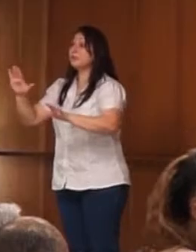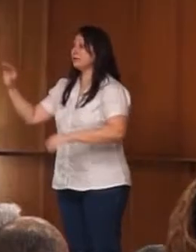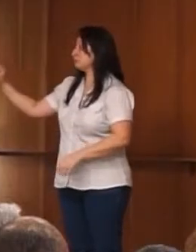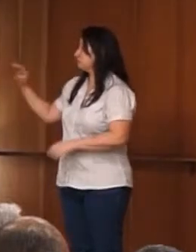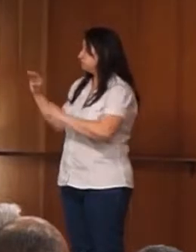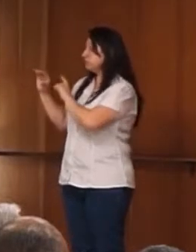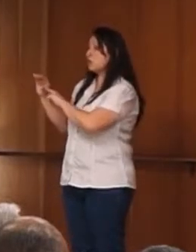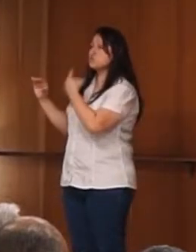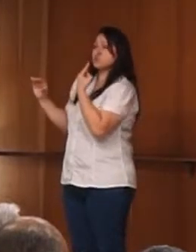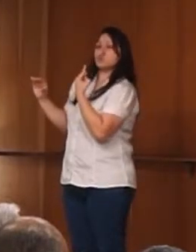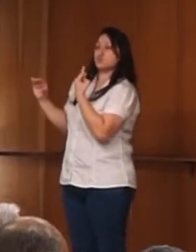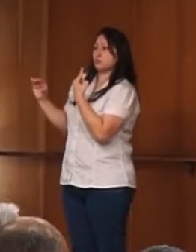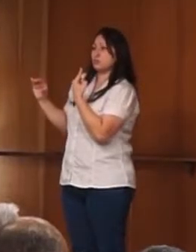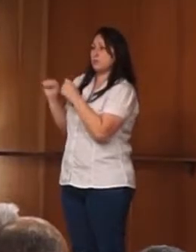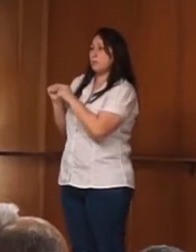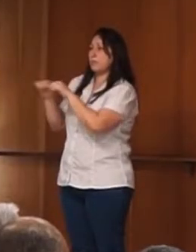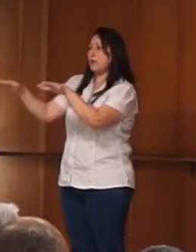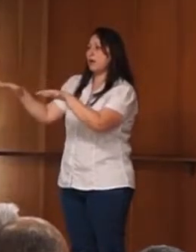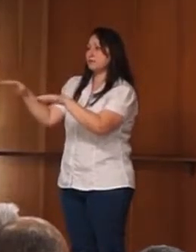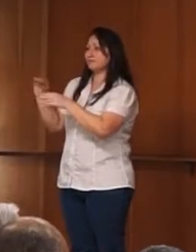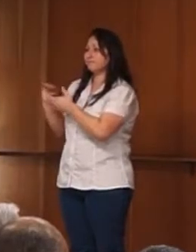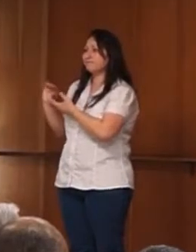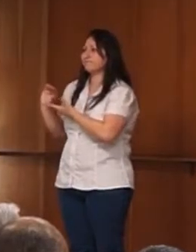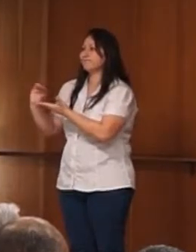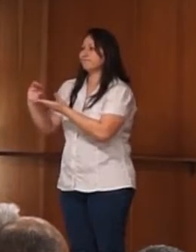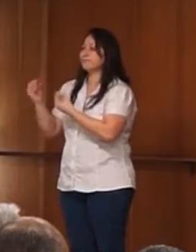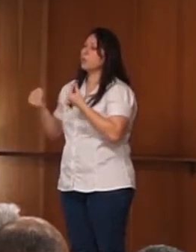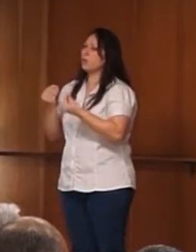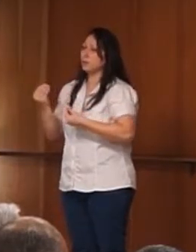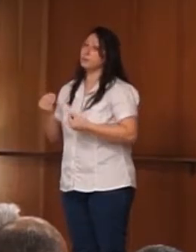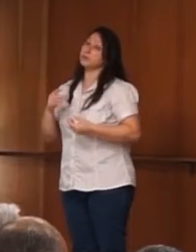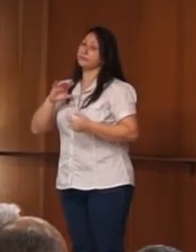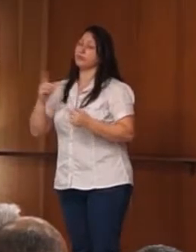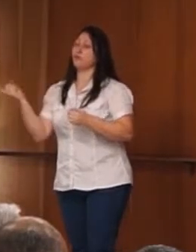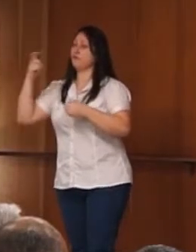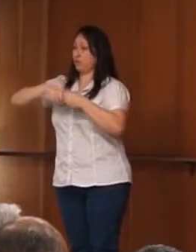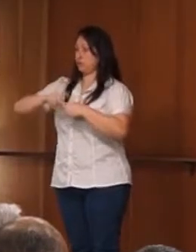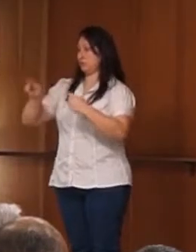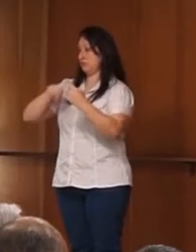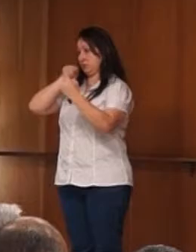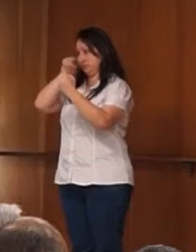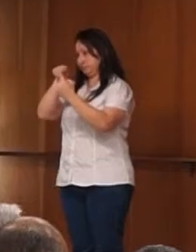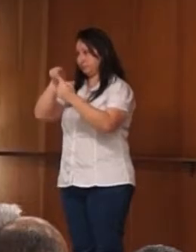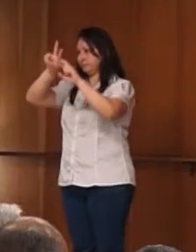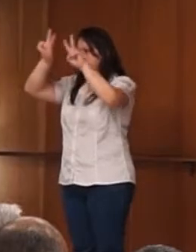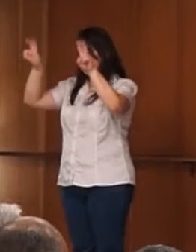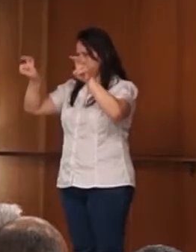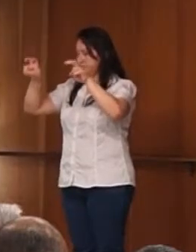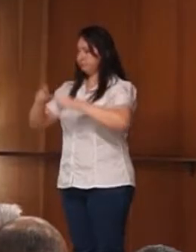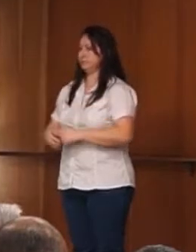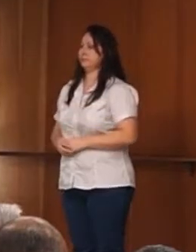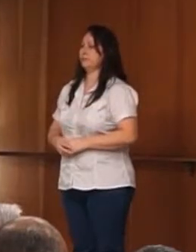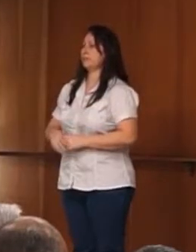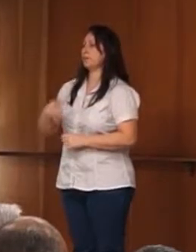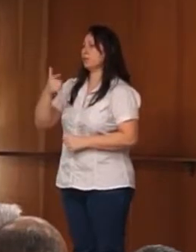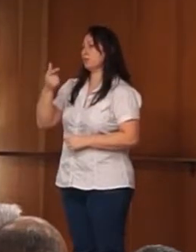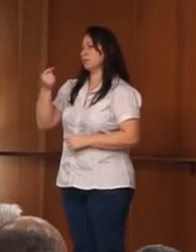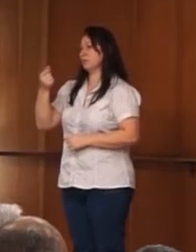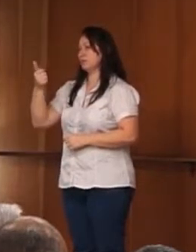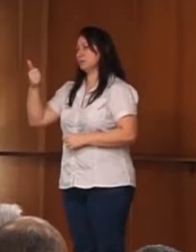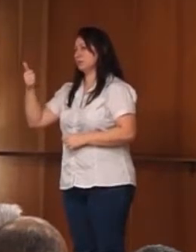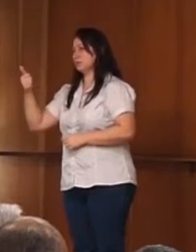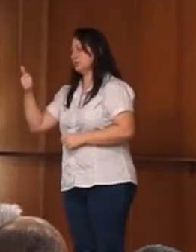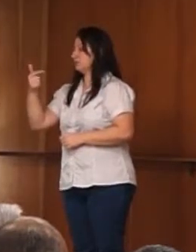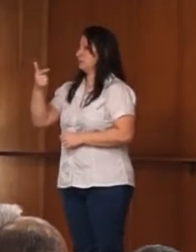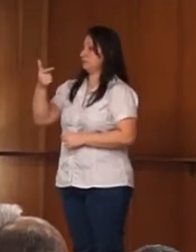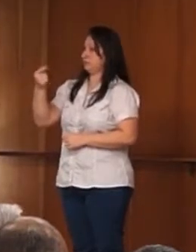Então, voltando ao tema, mais especificamente, em 2007... nós tomamos essa iniciativa, que foi